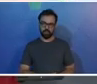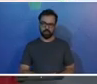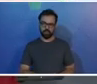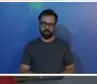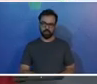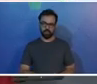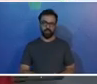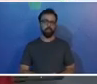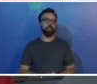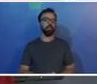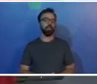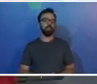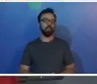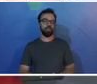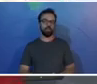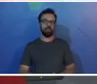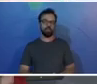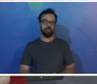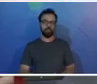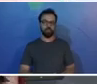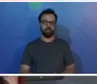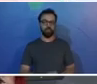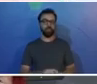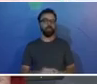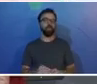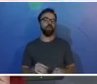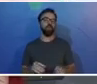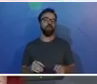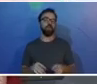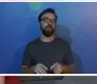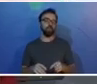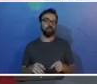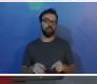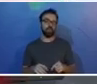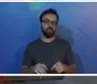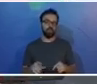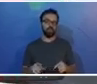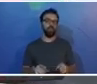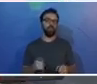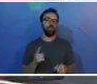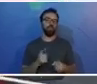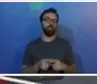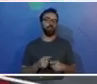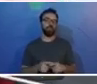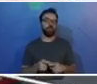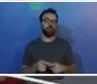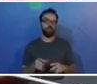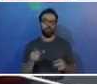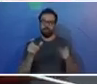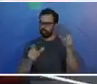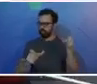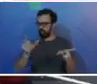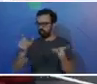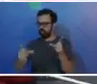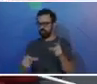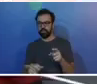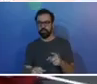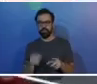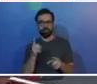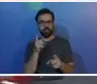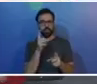escola particular? Porque a escola particular é muito melhor? Não, porque a escola particular fornece